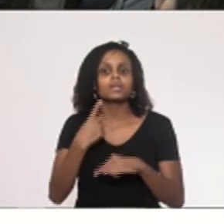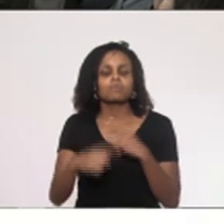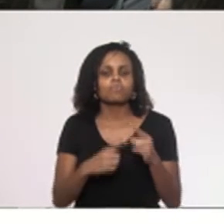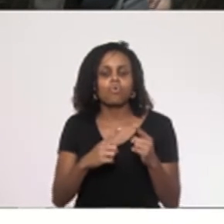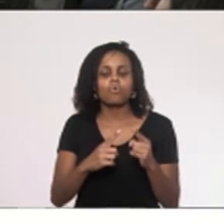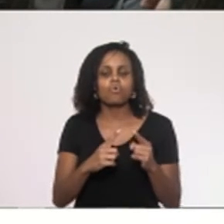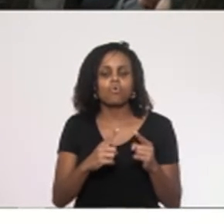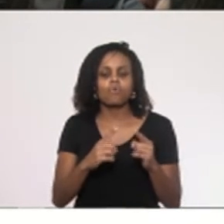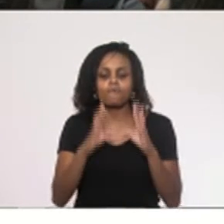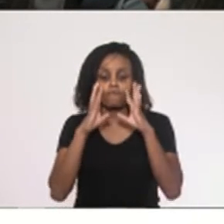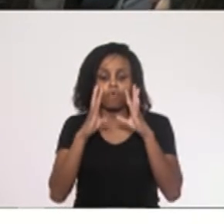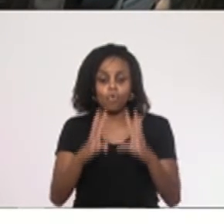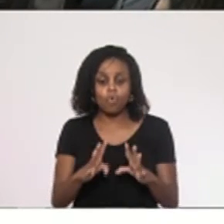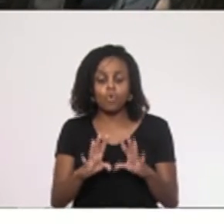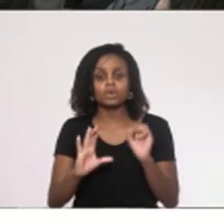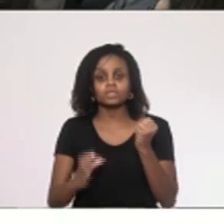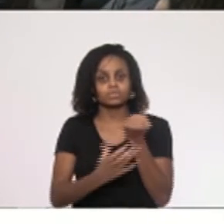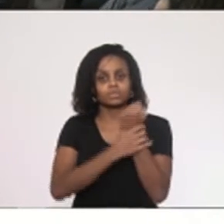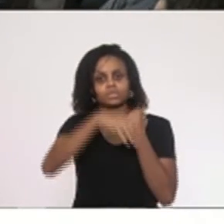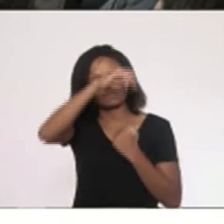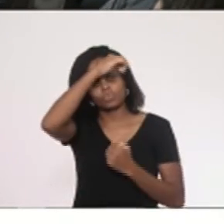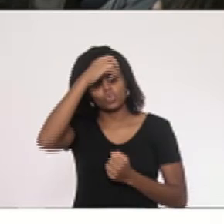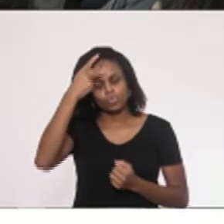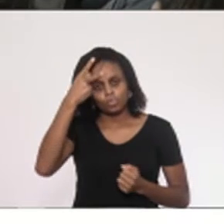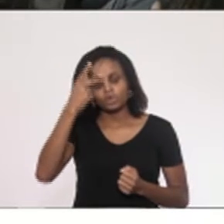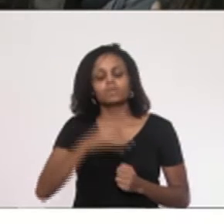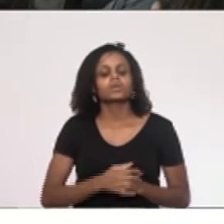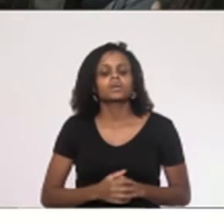priorizou a segurança pública.